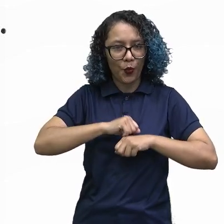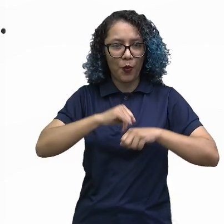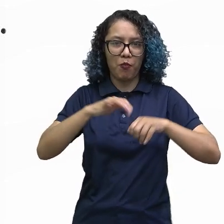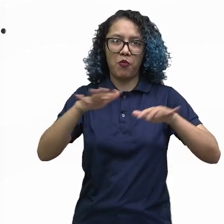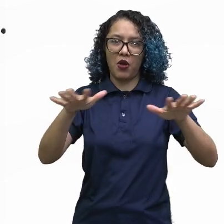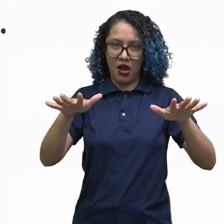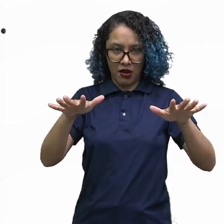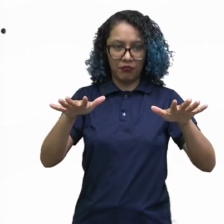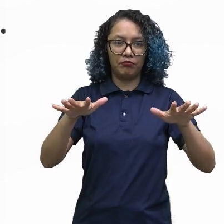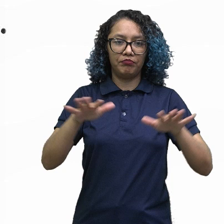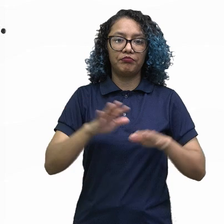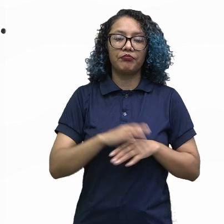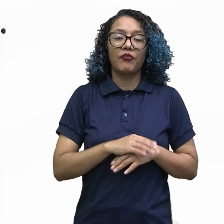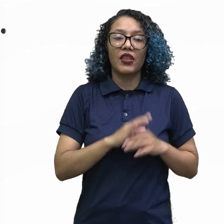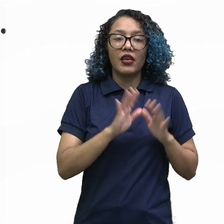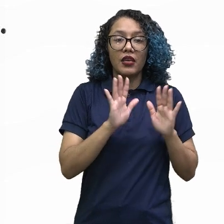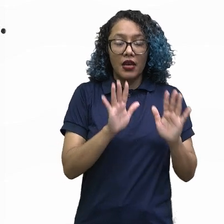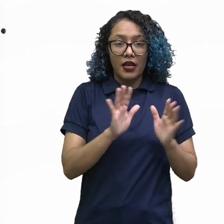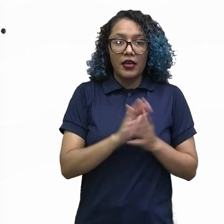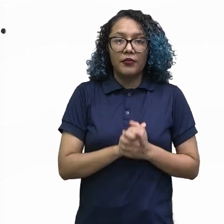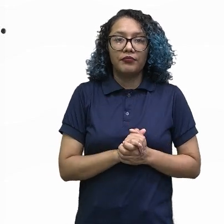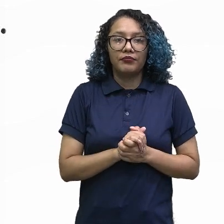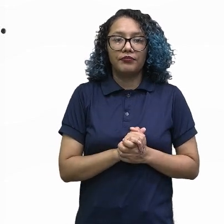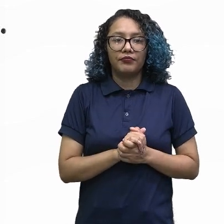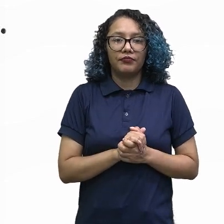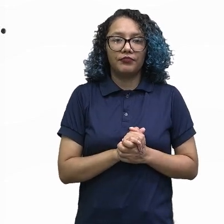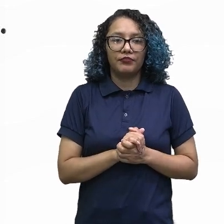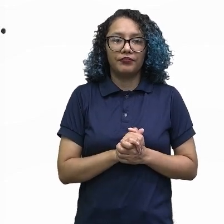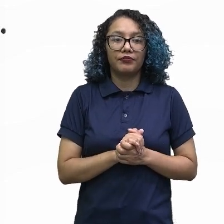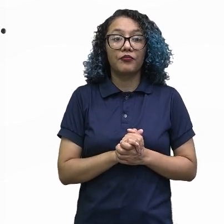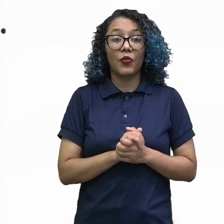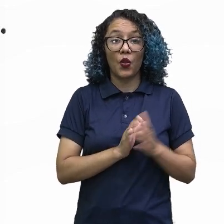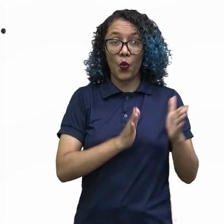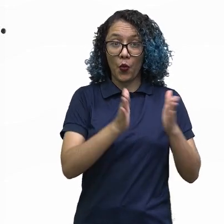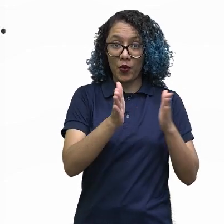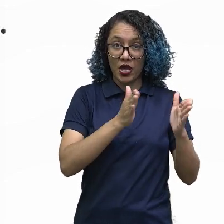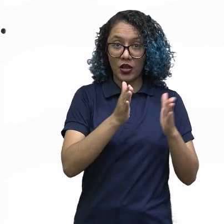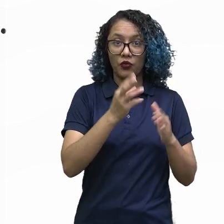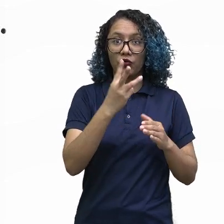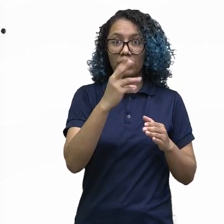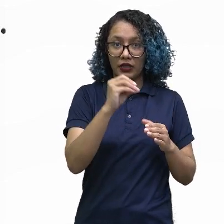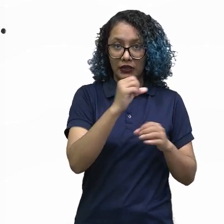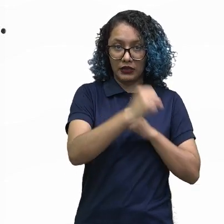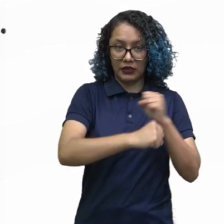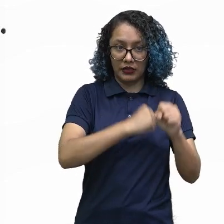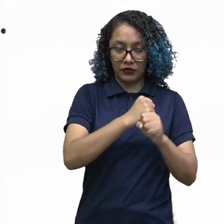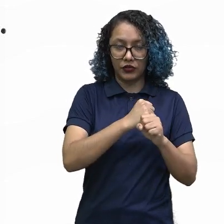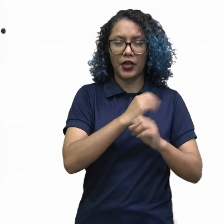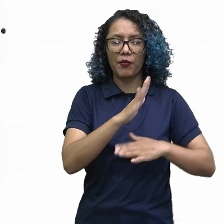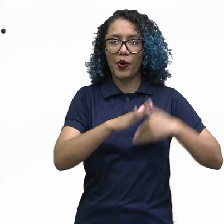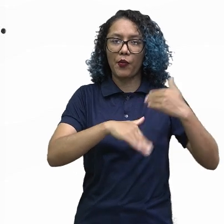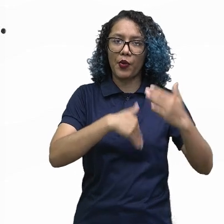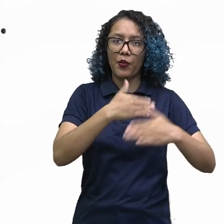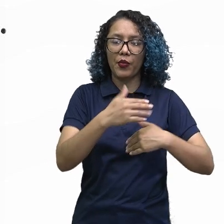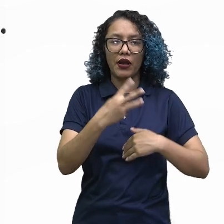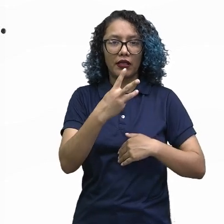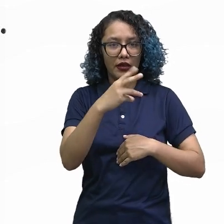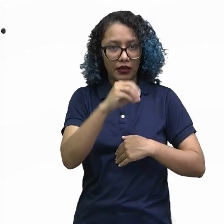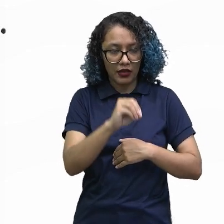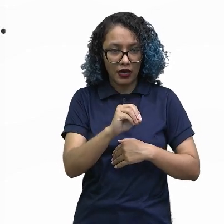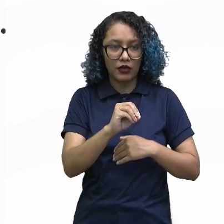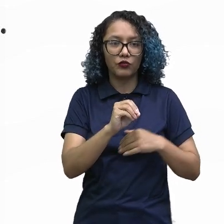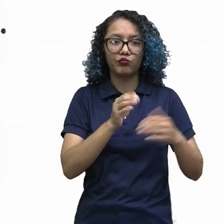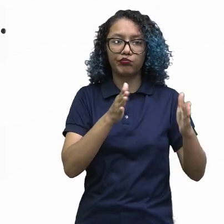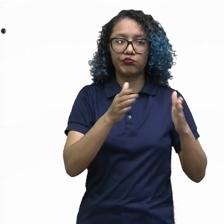Aí, o que acontece? O período de meia-vida, como eu já falei, é de 30 anos, né? Então, passaram-se 30 anos. Desde